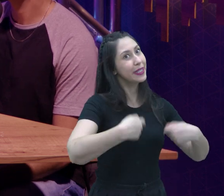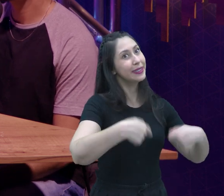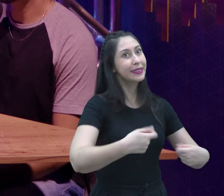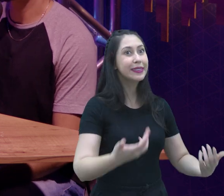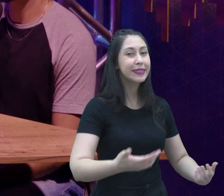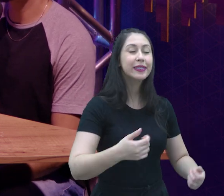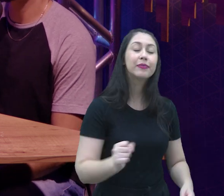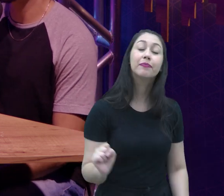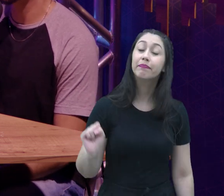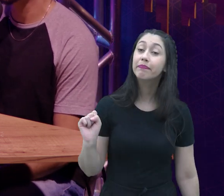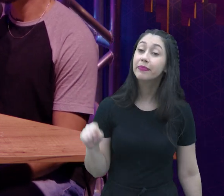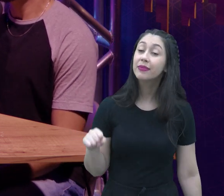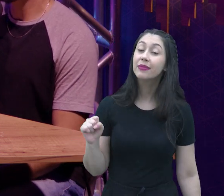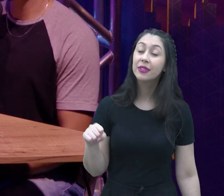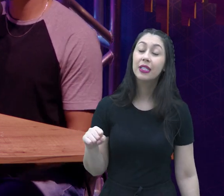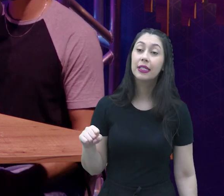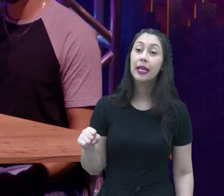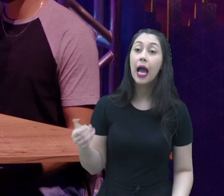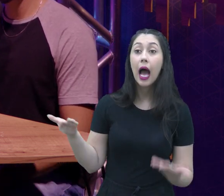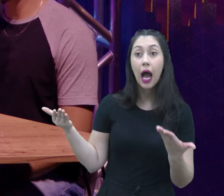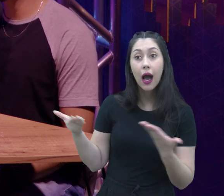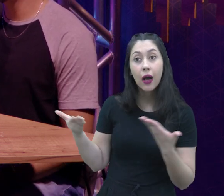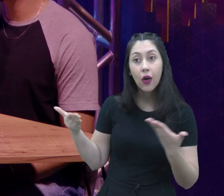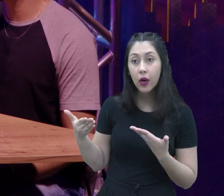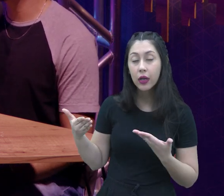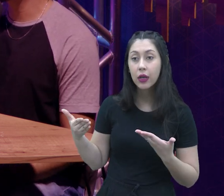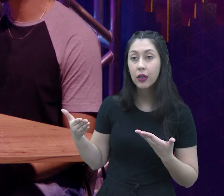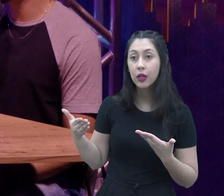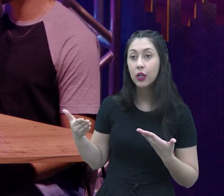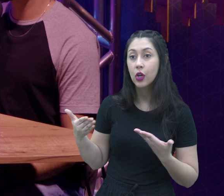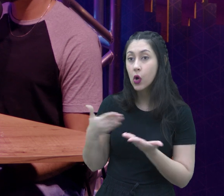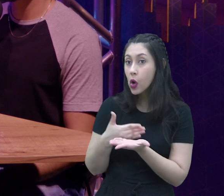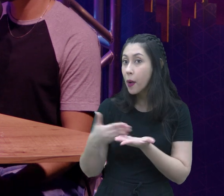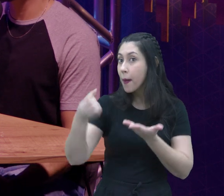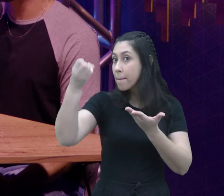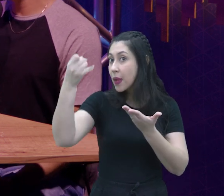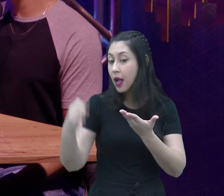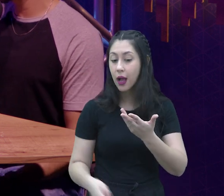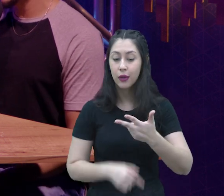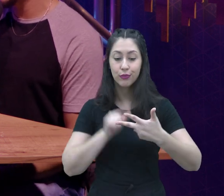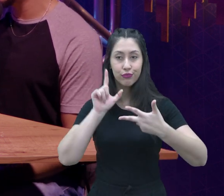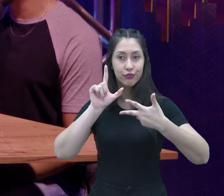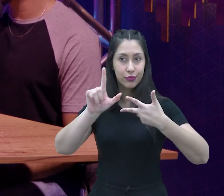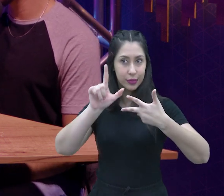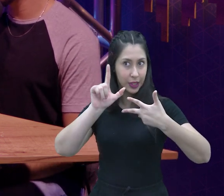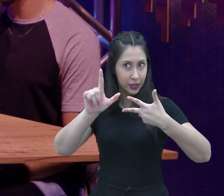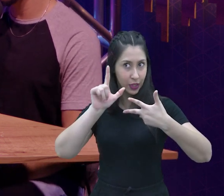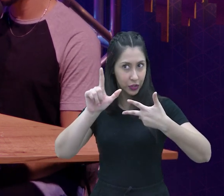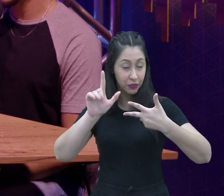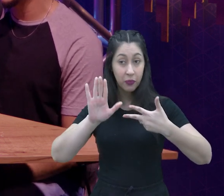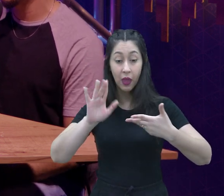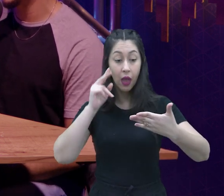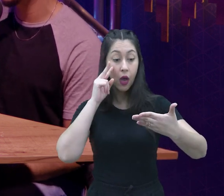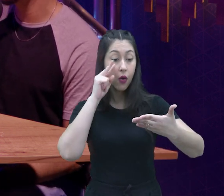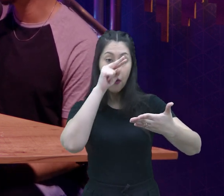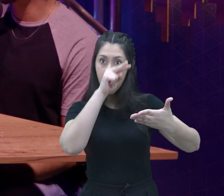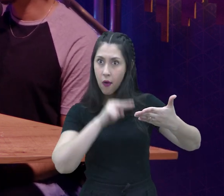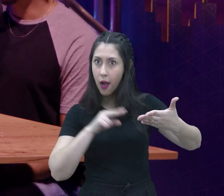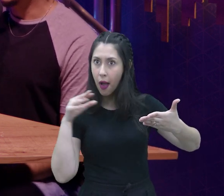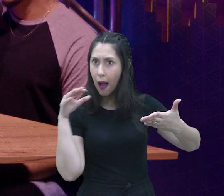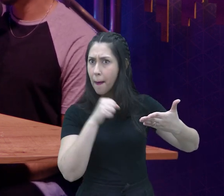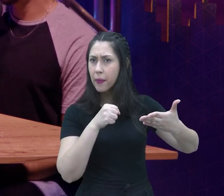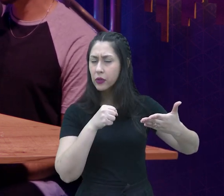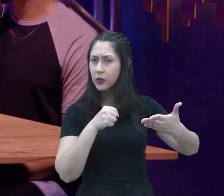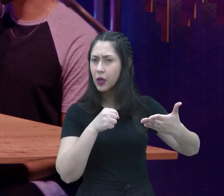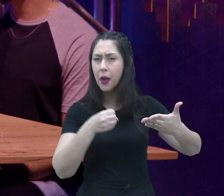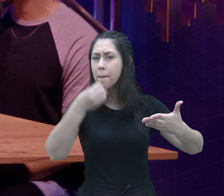disso. Exatamente. E aí a gente já passa agora, Vicky, para o poder legislativo, e eu vou ler aqui rapidinho